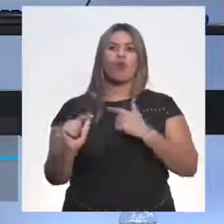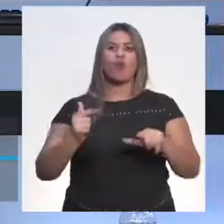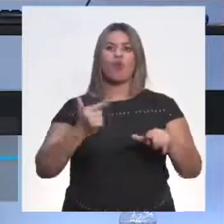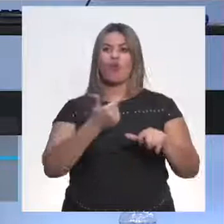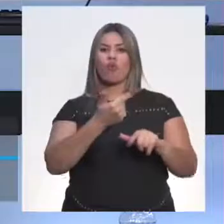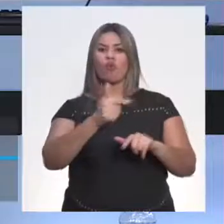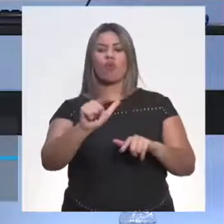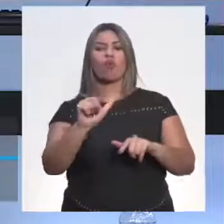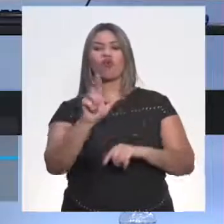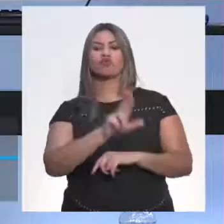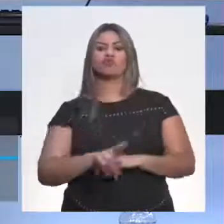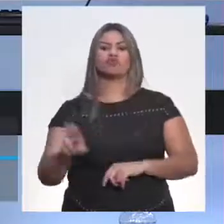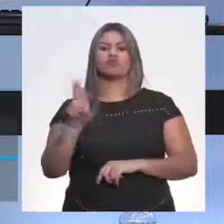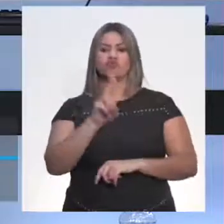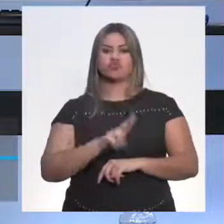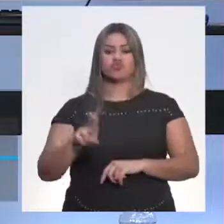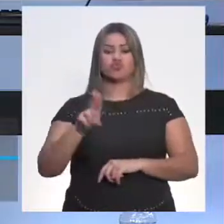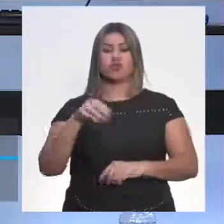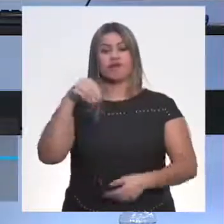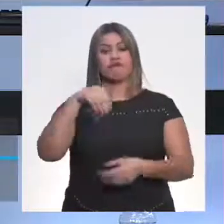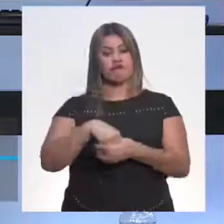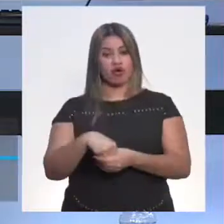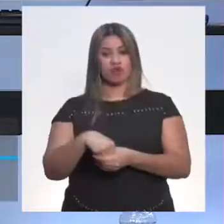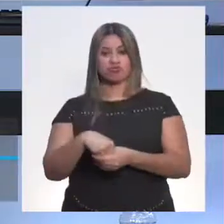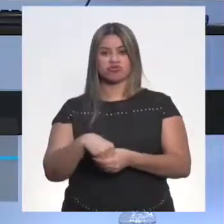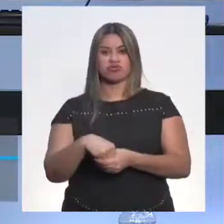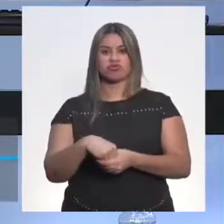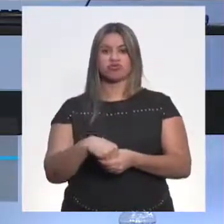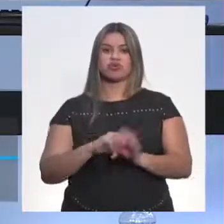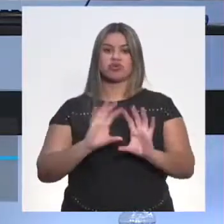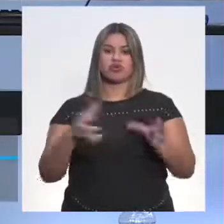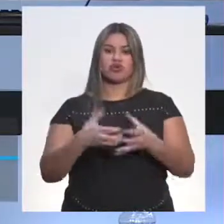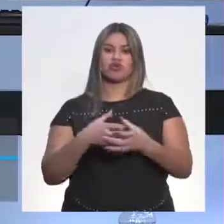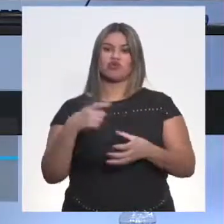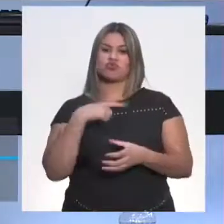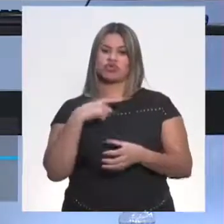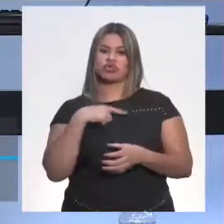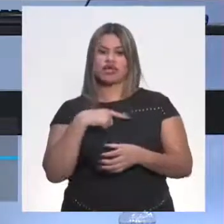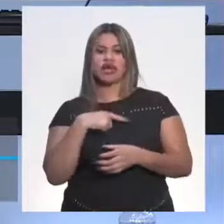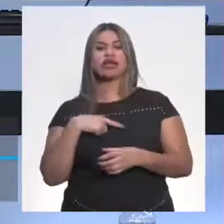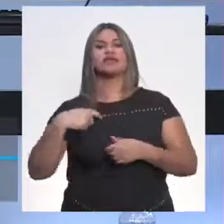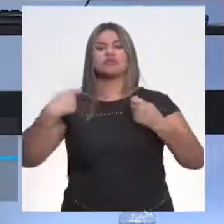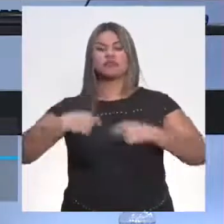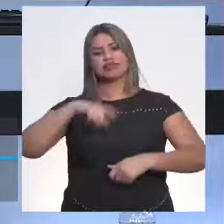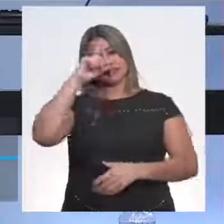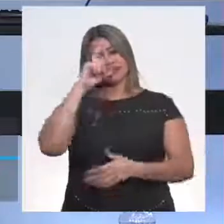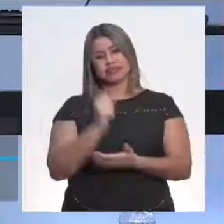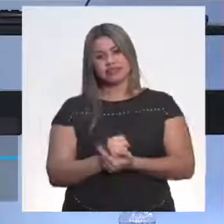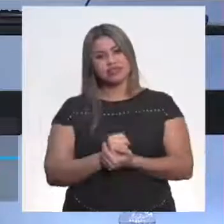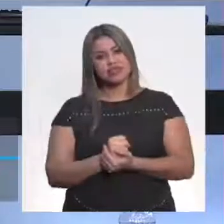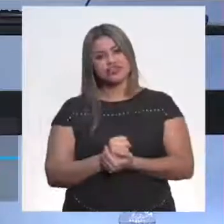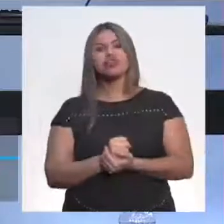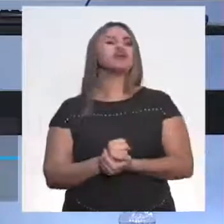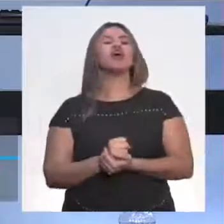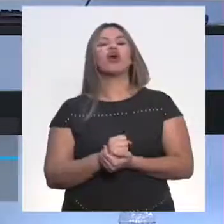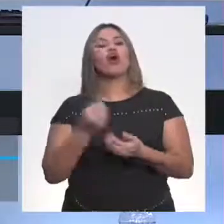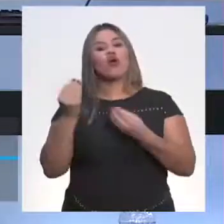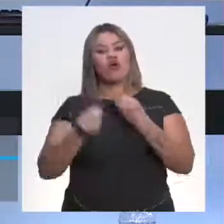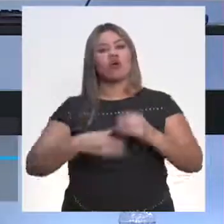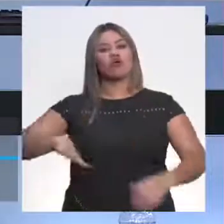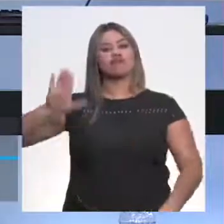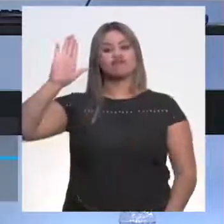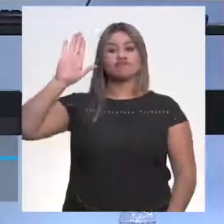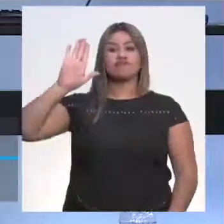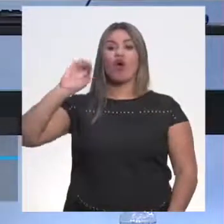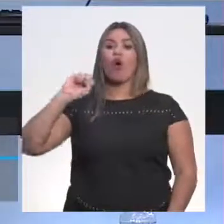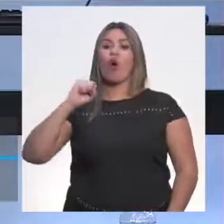que Nós escolhemos na que nós voltamos quando estamos em grupo e nós precisamos tomar uma decisão é importante que a